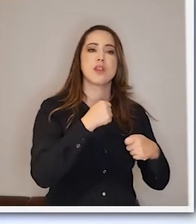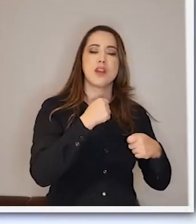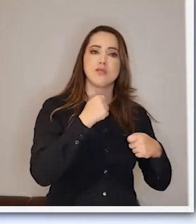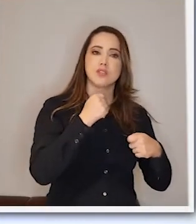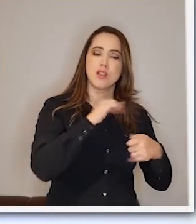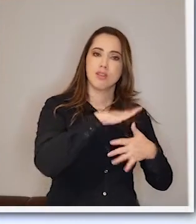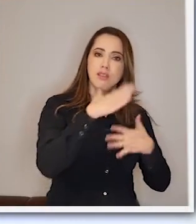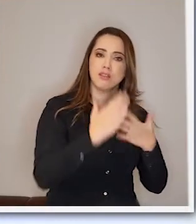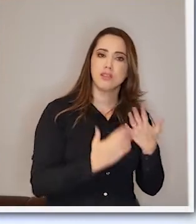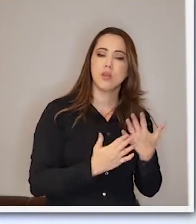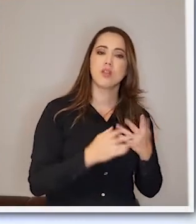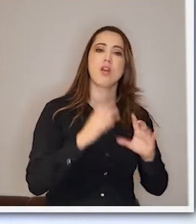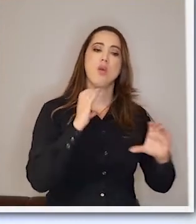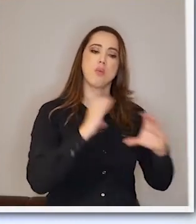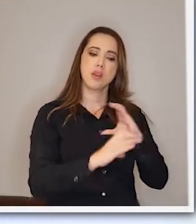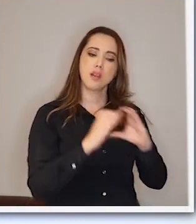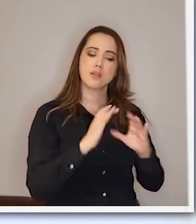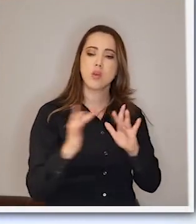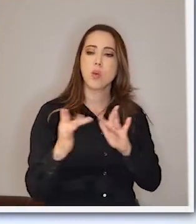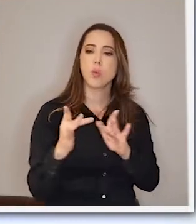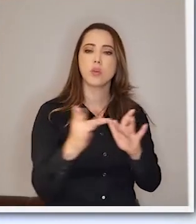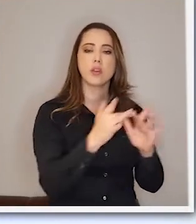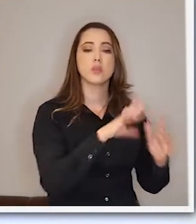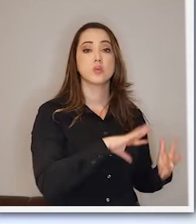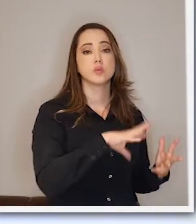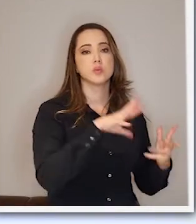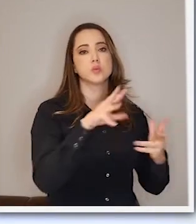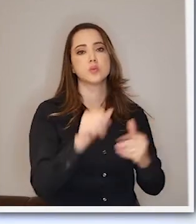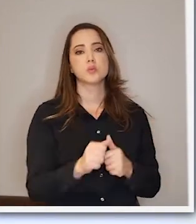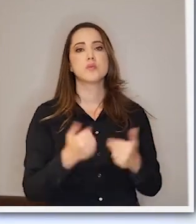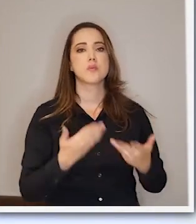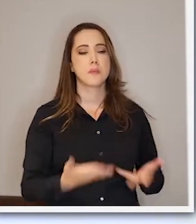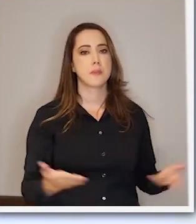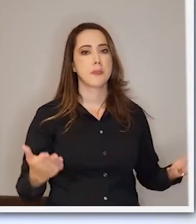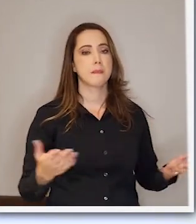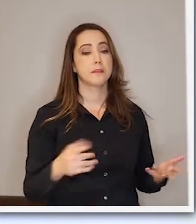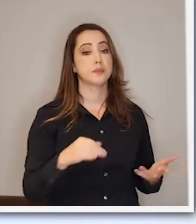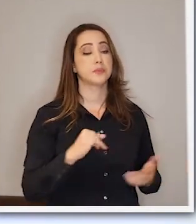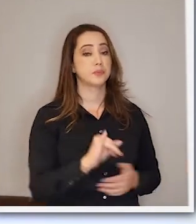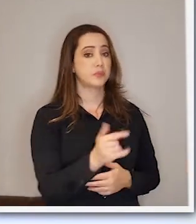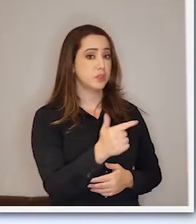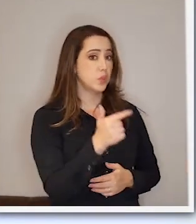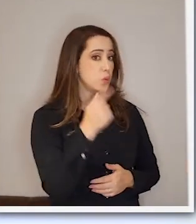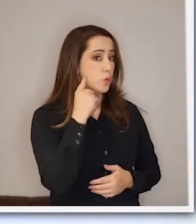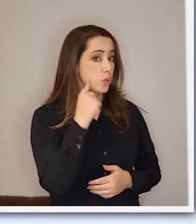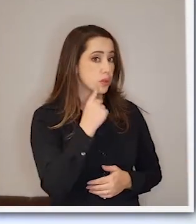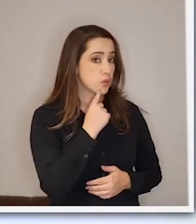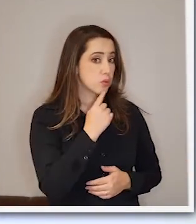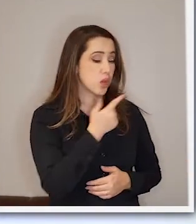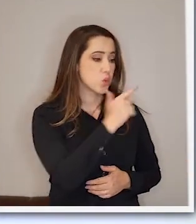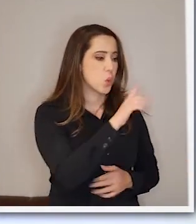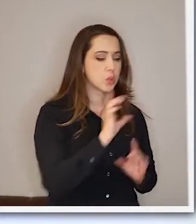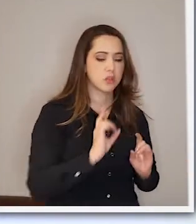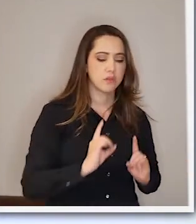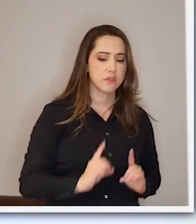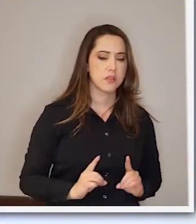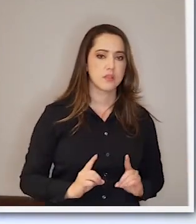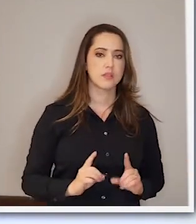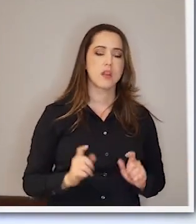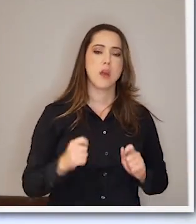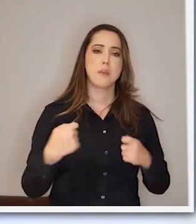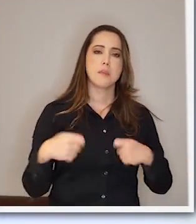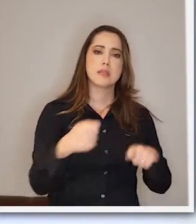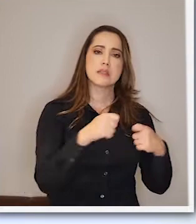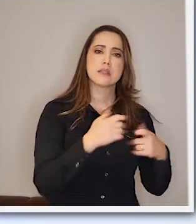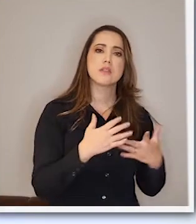de uma língua específica que lhe permita a comunicação e a interação com o mundo, que é Libras. Se não for surdo, for com outro